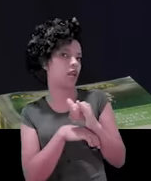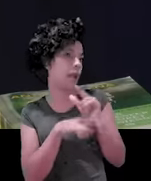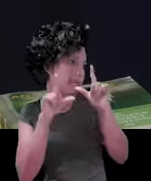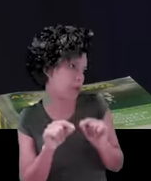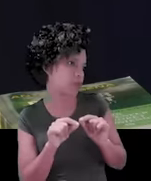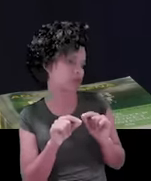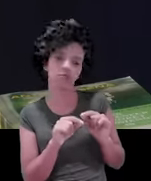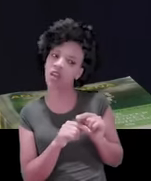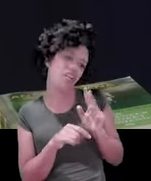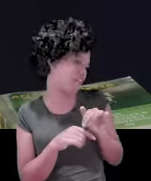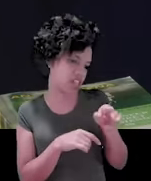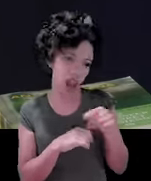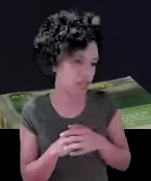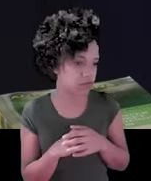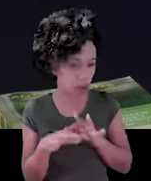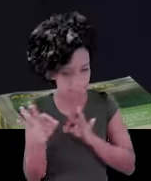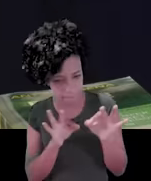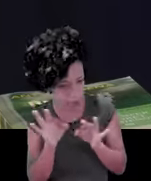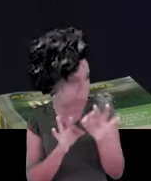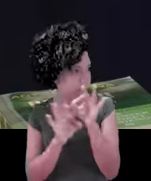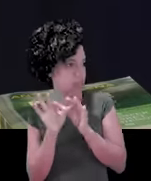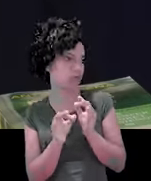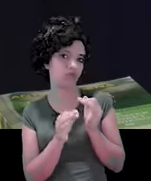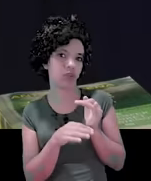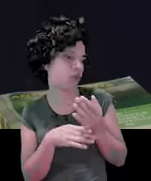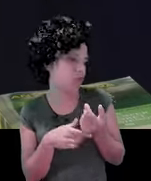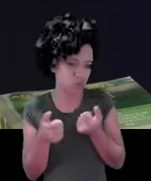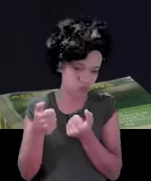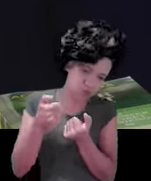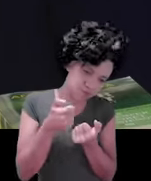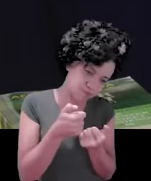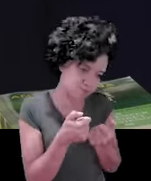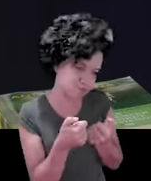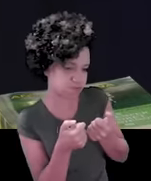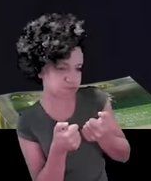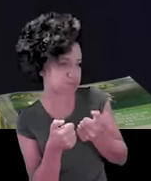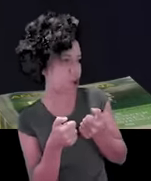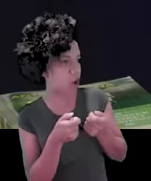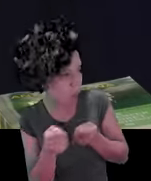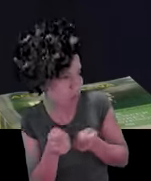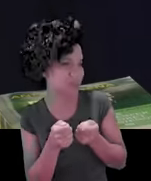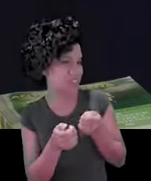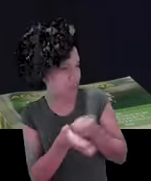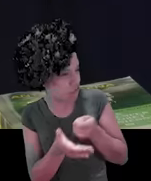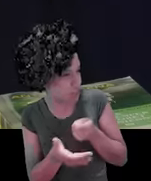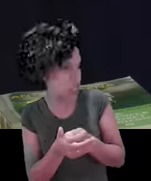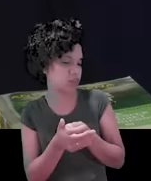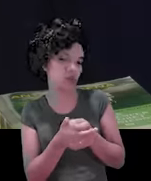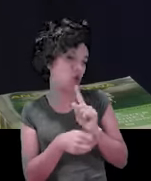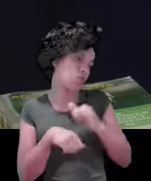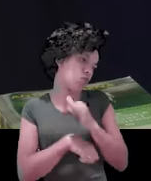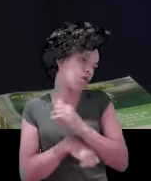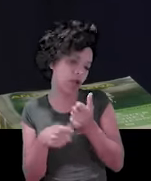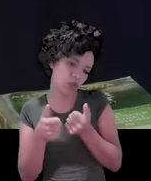será Vai ser lá viu e aí eu preparei uma um pouso lá né tudo que achar uma bolsa forçado ele não é um